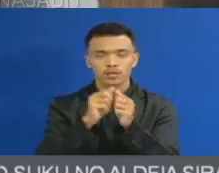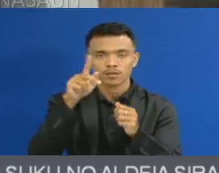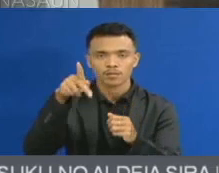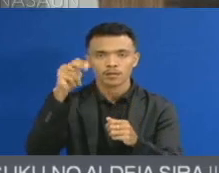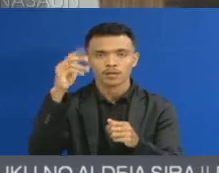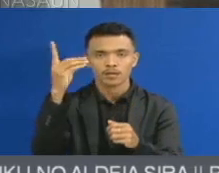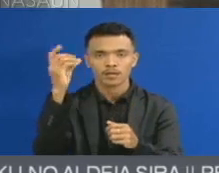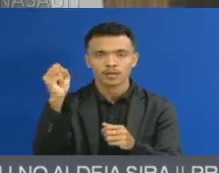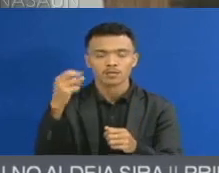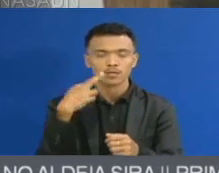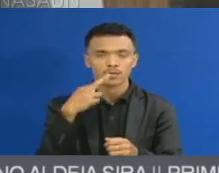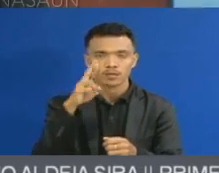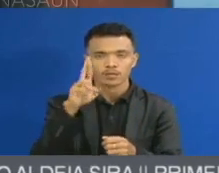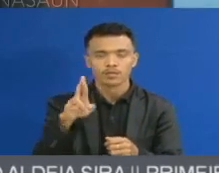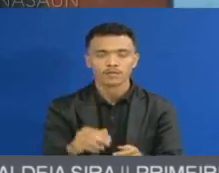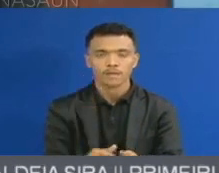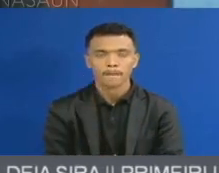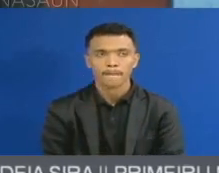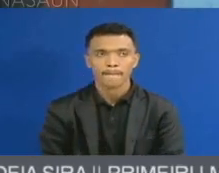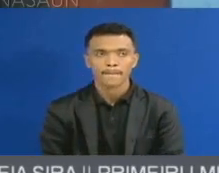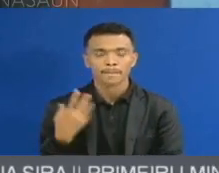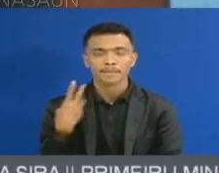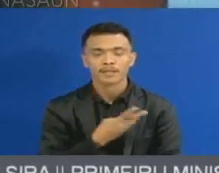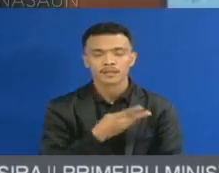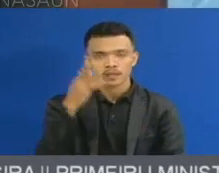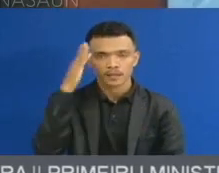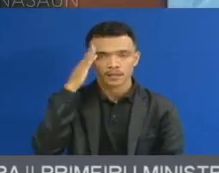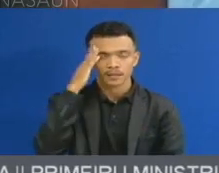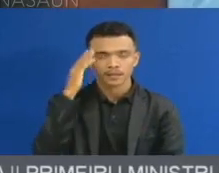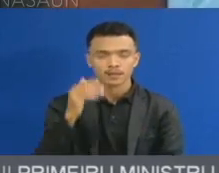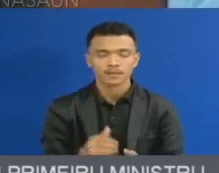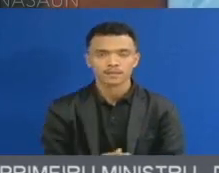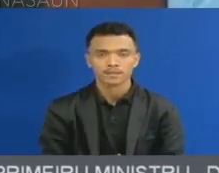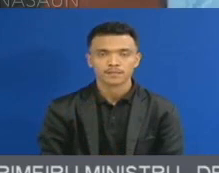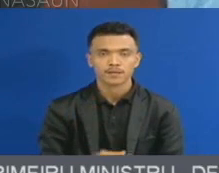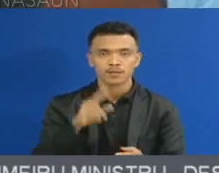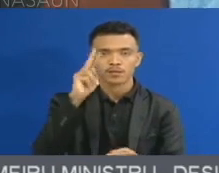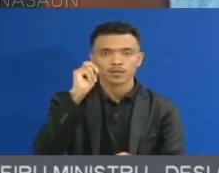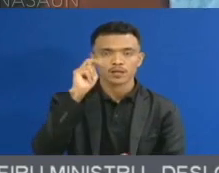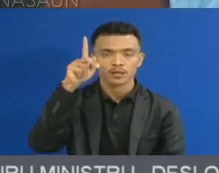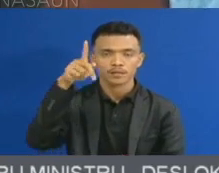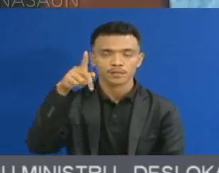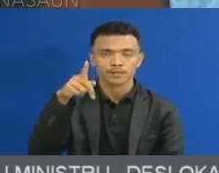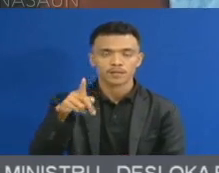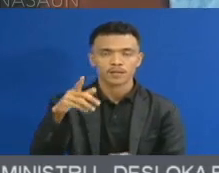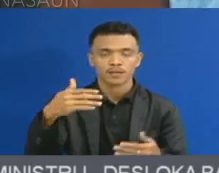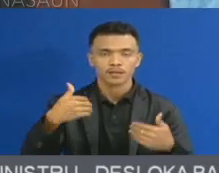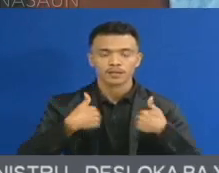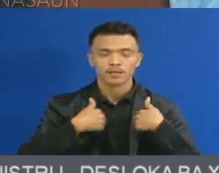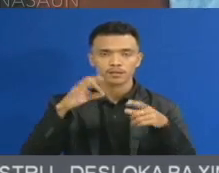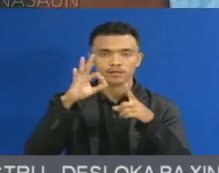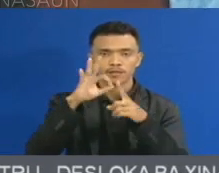ho de buka solução. Gari ita reconhece kata ka UMP, ka UKL, ia fase primeiro,